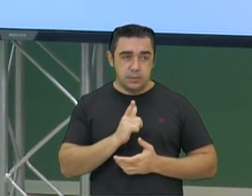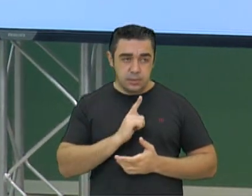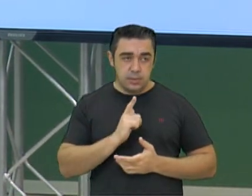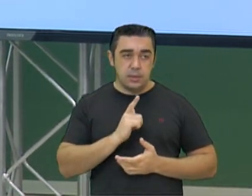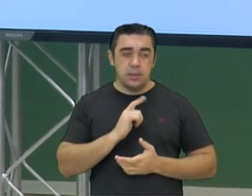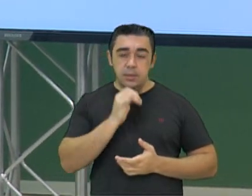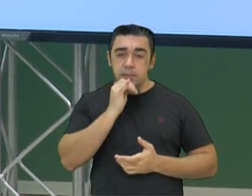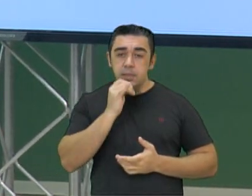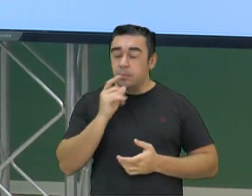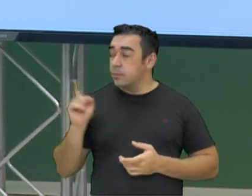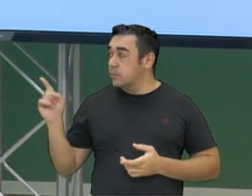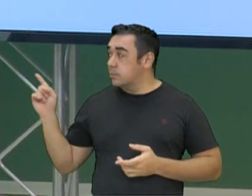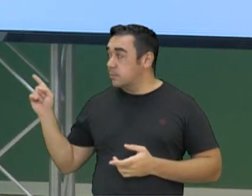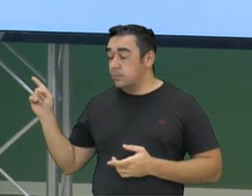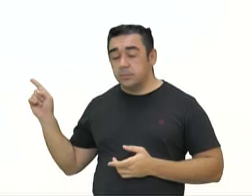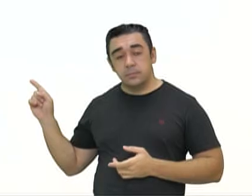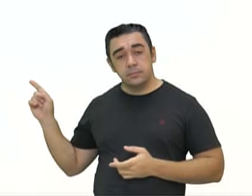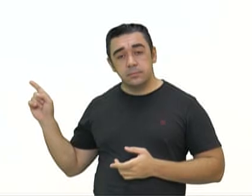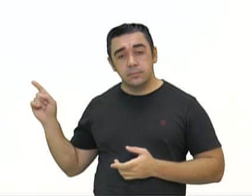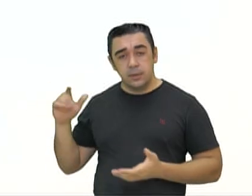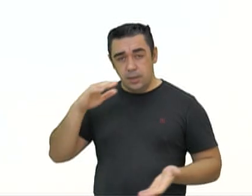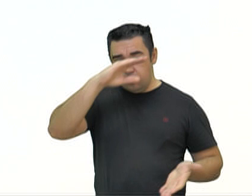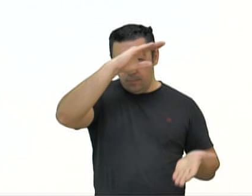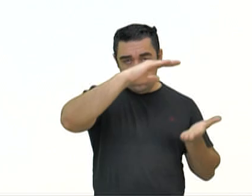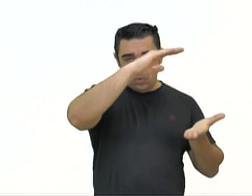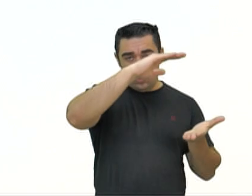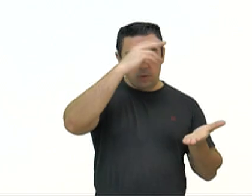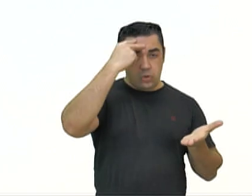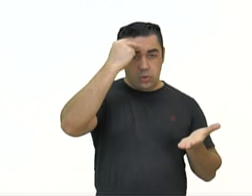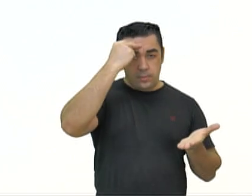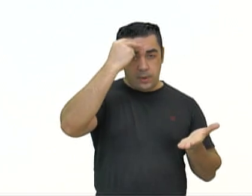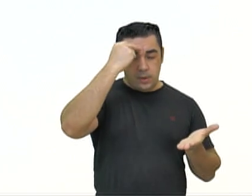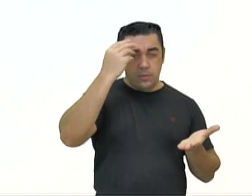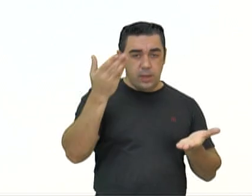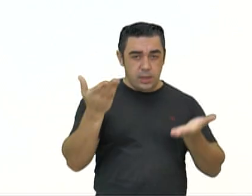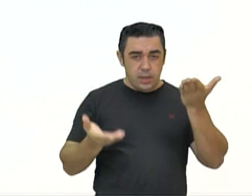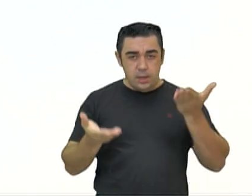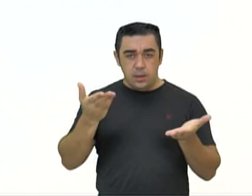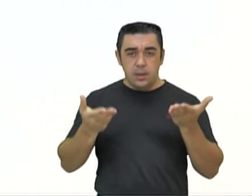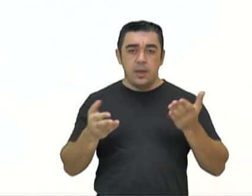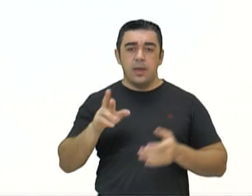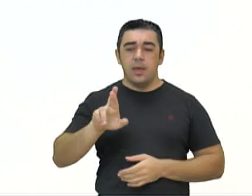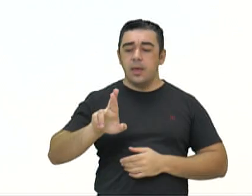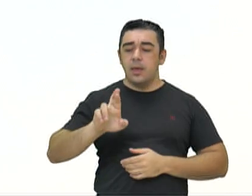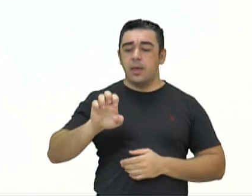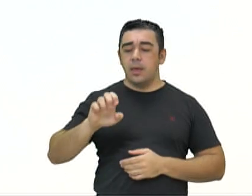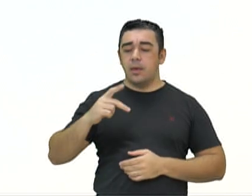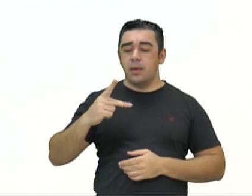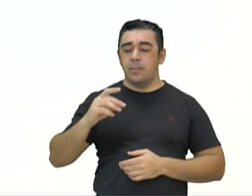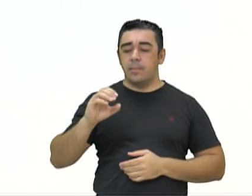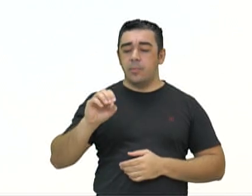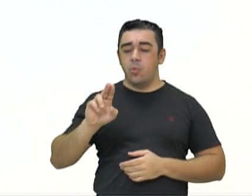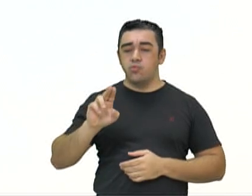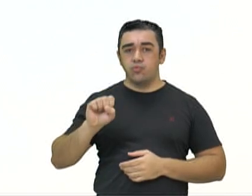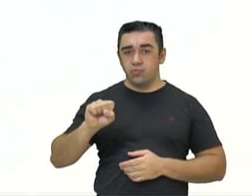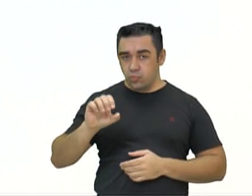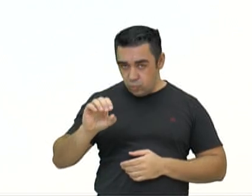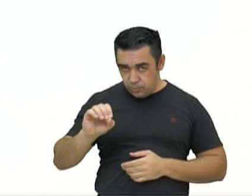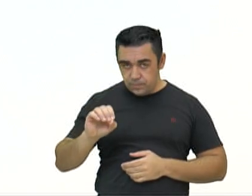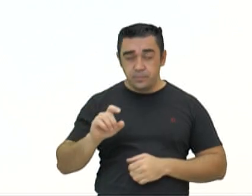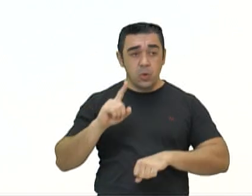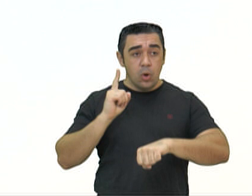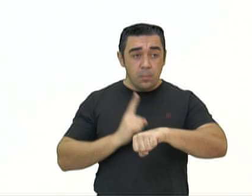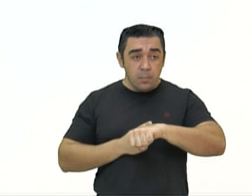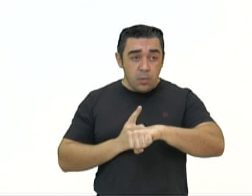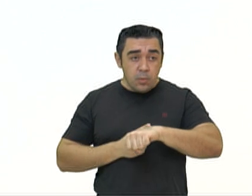uma situação de equilíbrio, uma situação que a gente chama de repouso. No momento em que